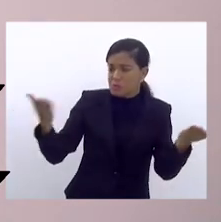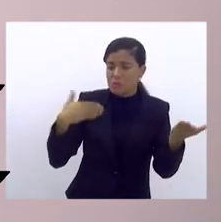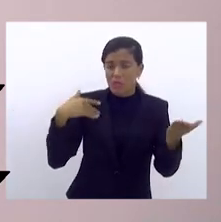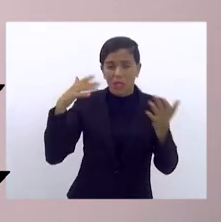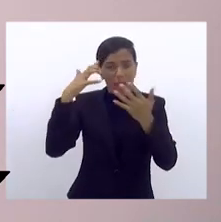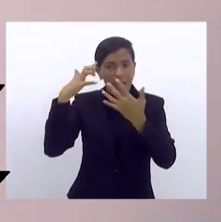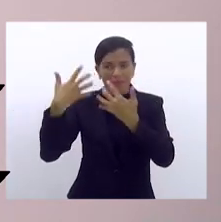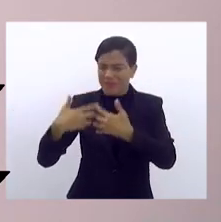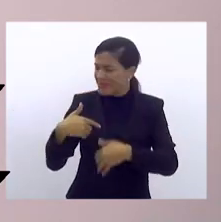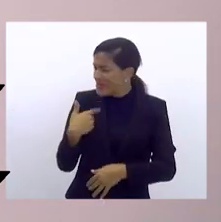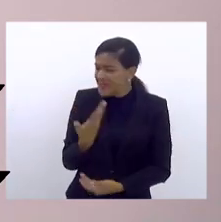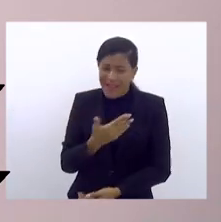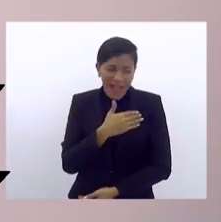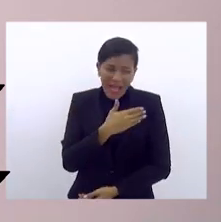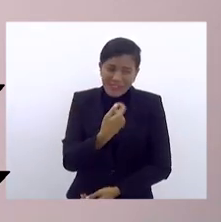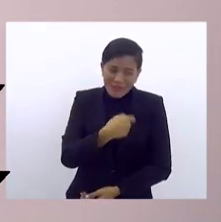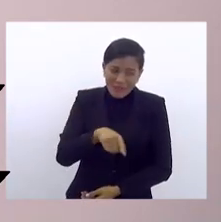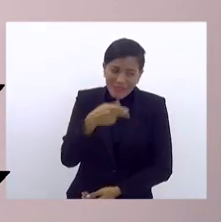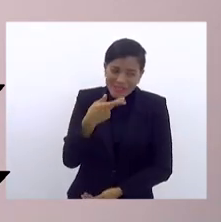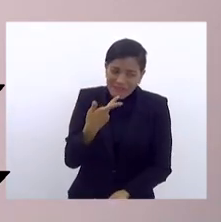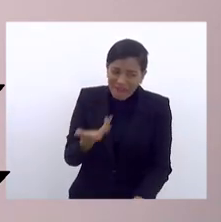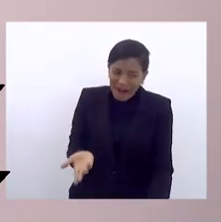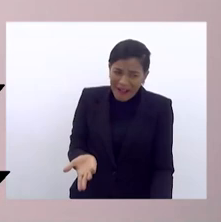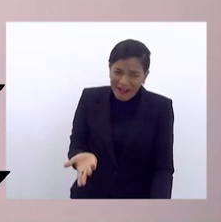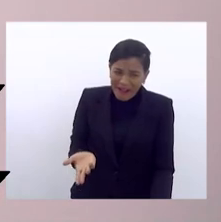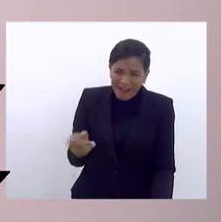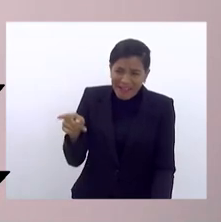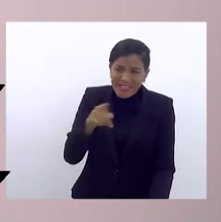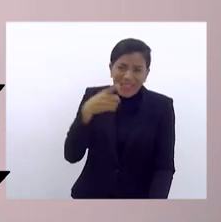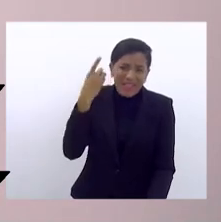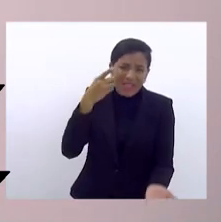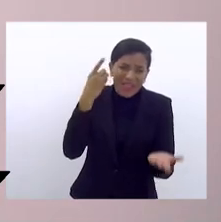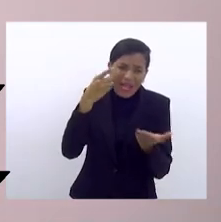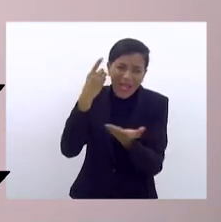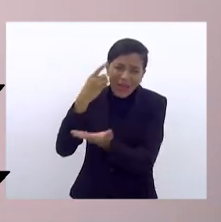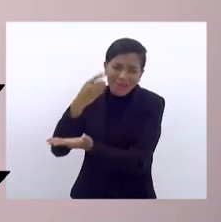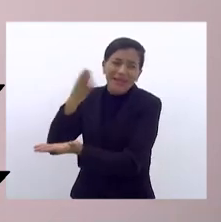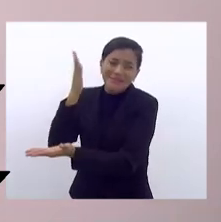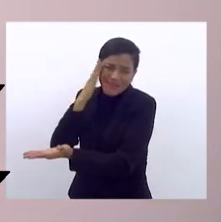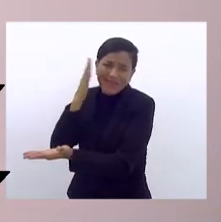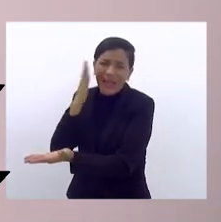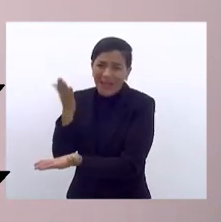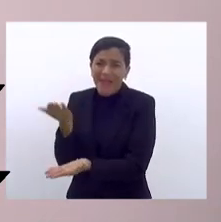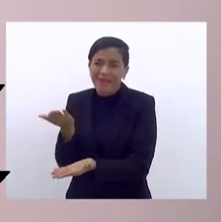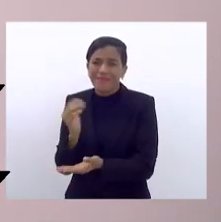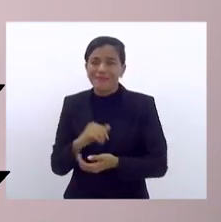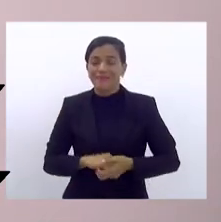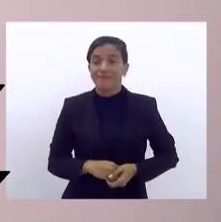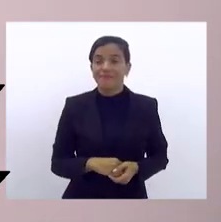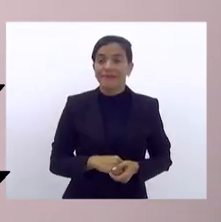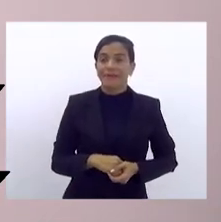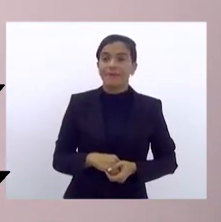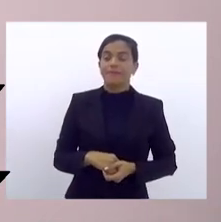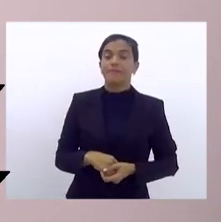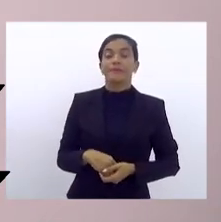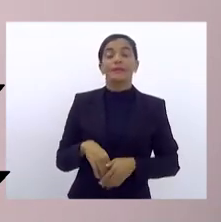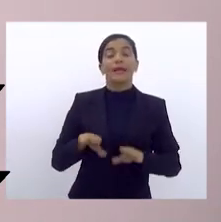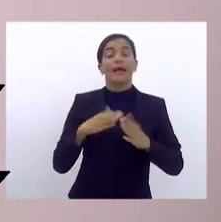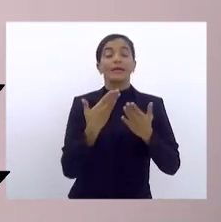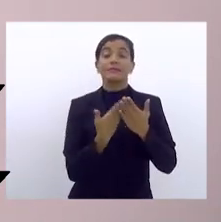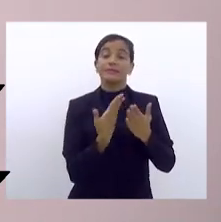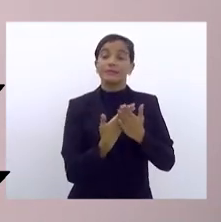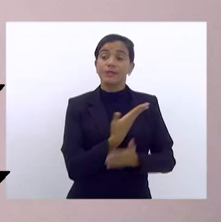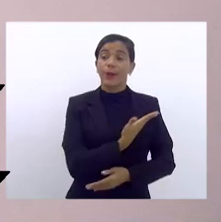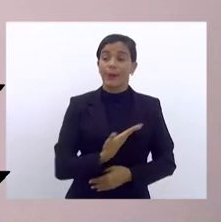com a colega do lado a gente não precisa fazer essa nota os deputados já sabem além disso as escolas